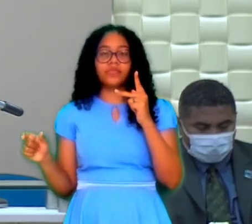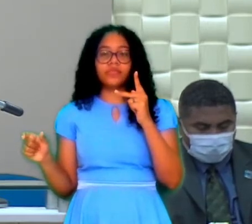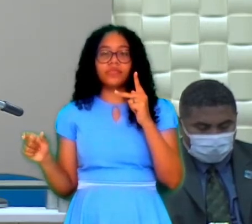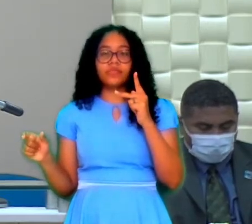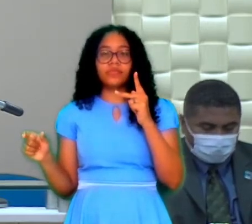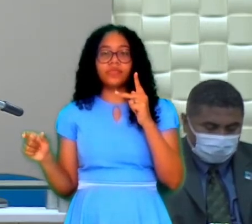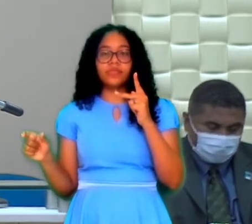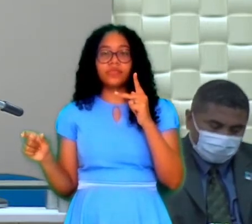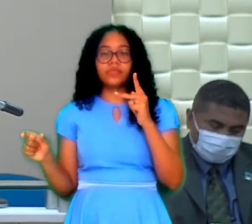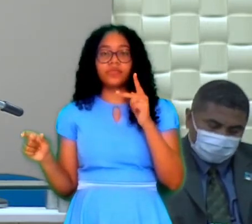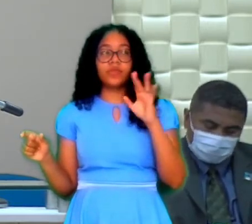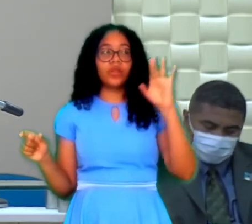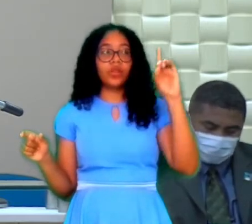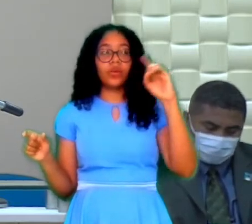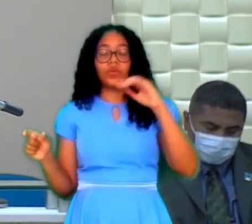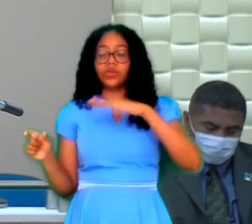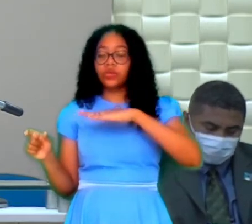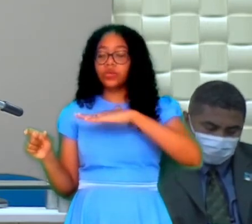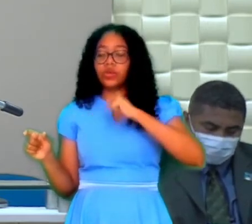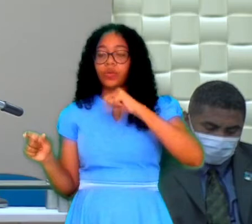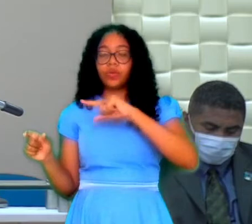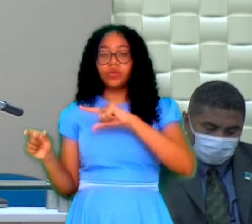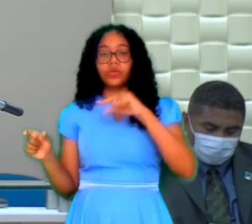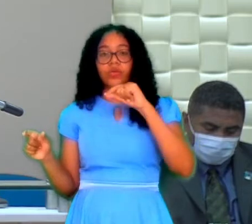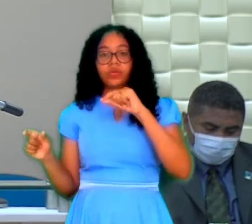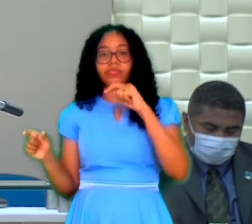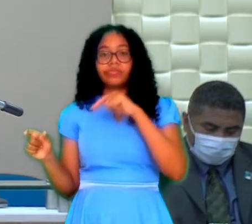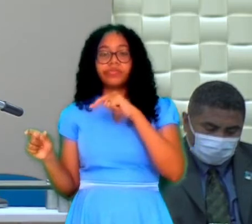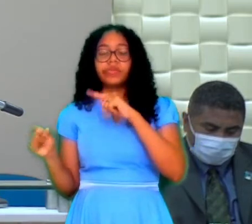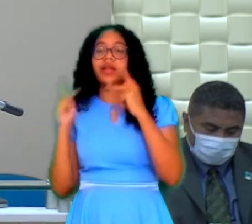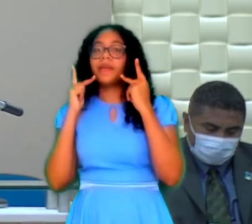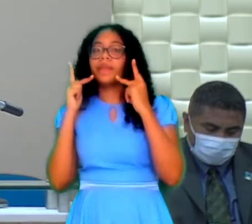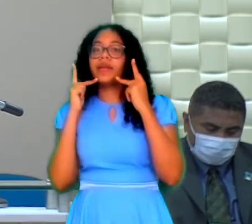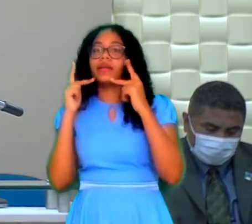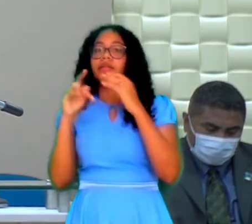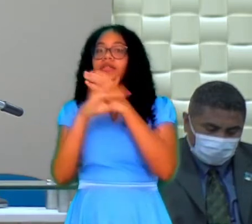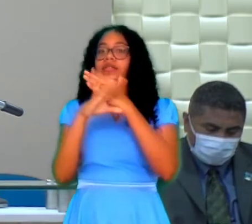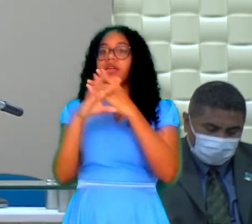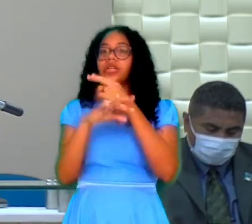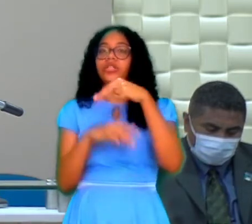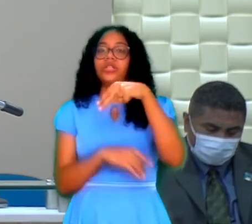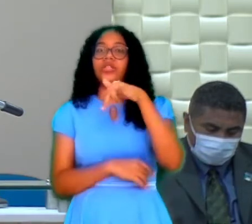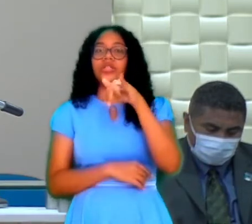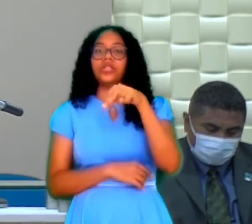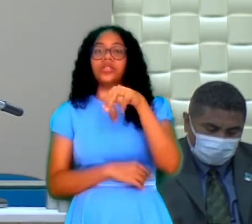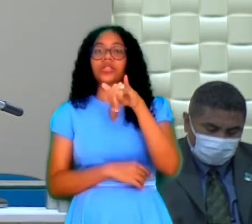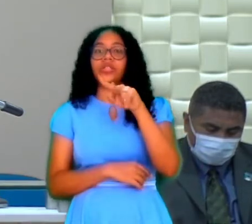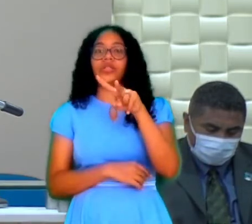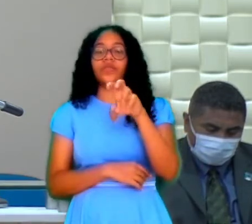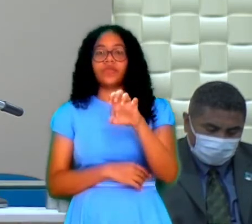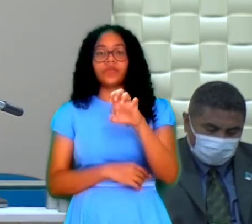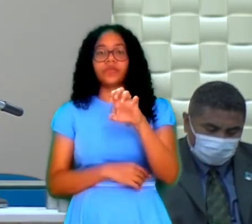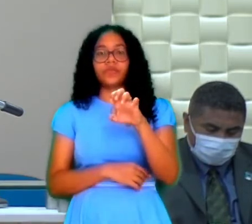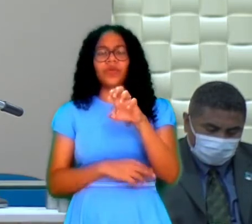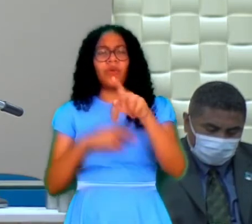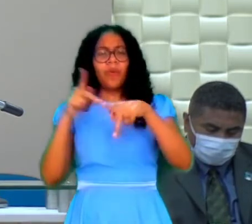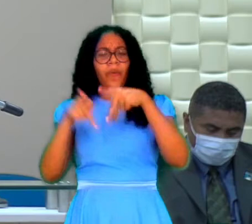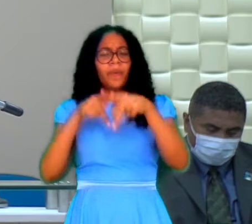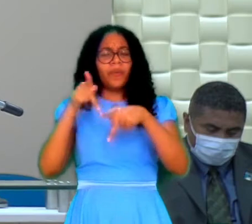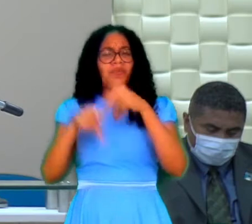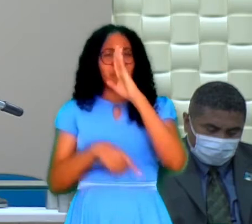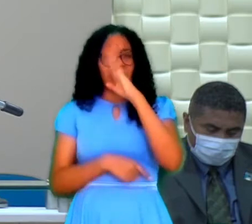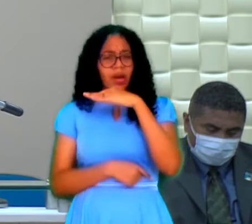chamado por Deus para falar aos ninivitas, um povo bárbaro,